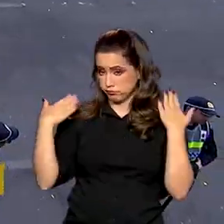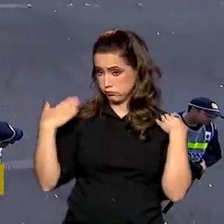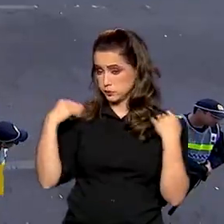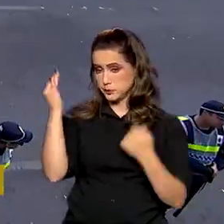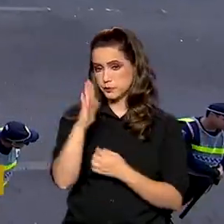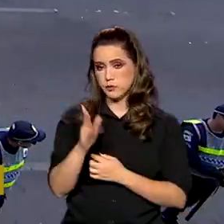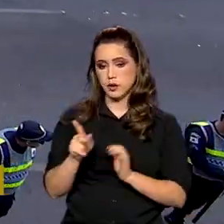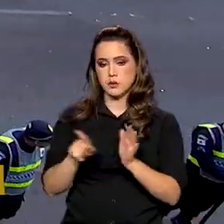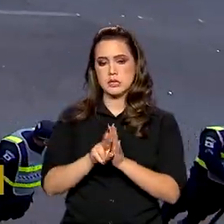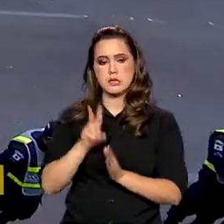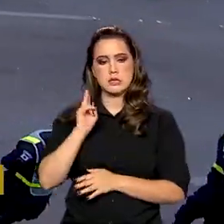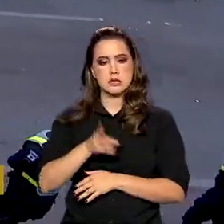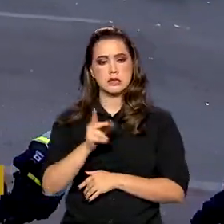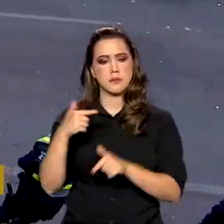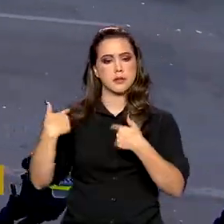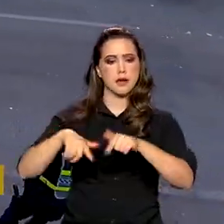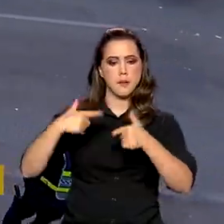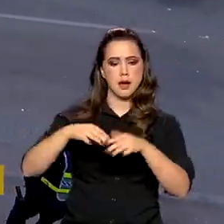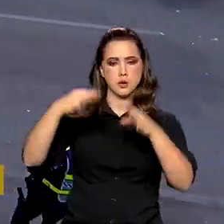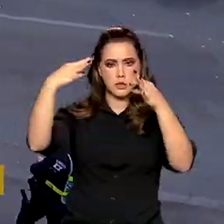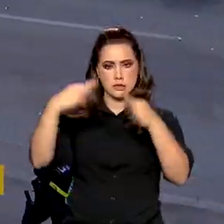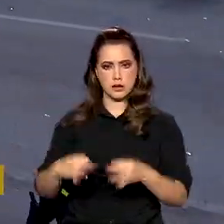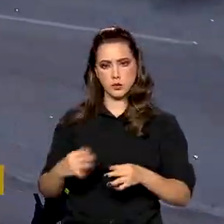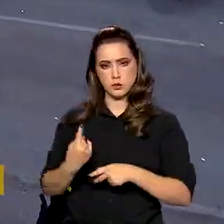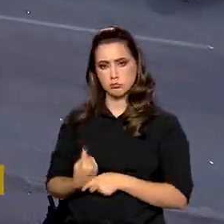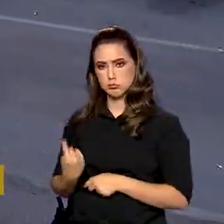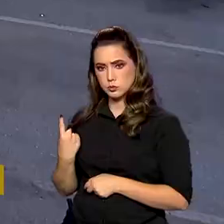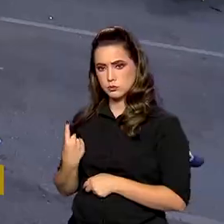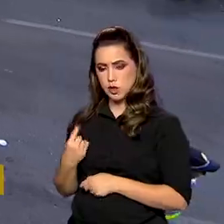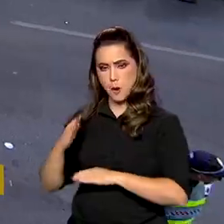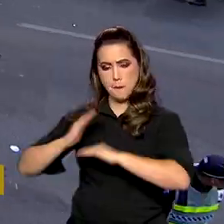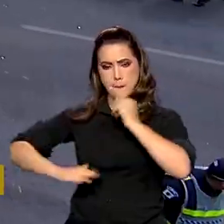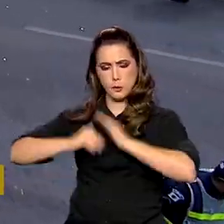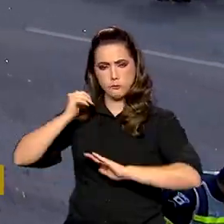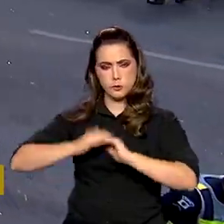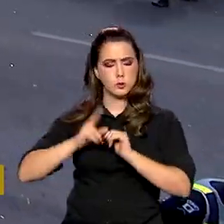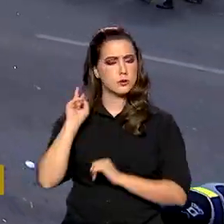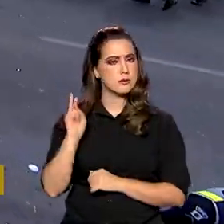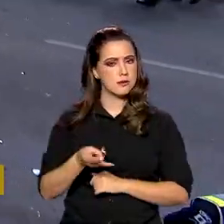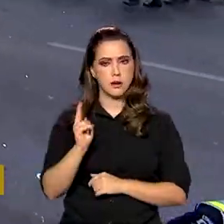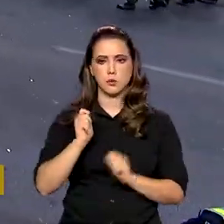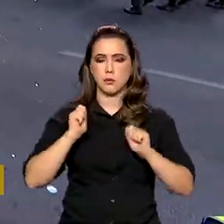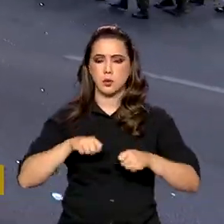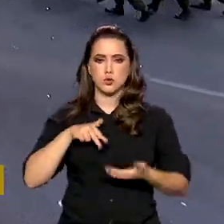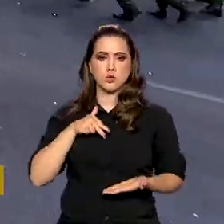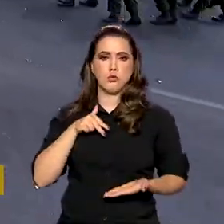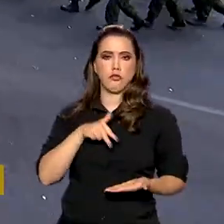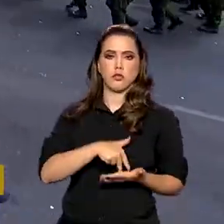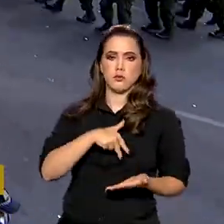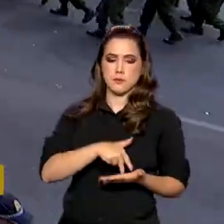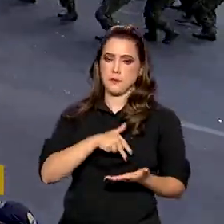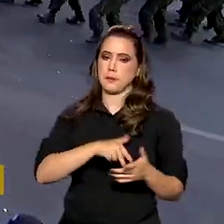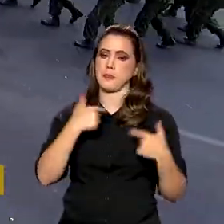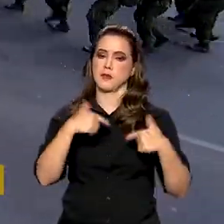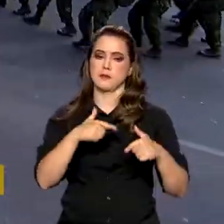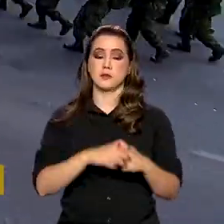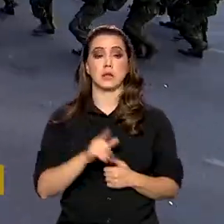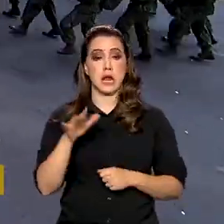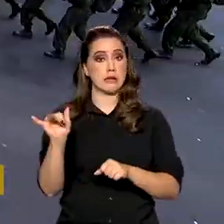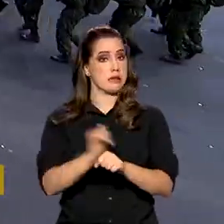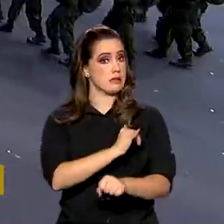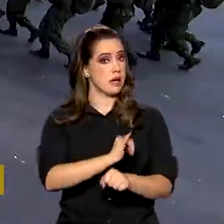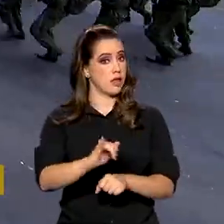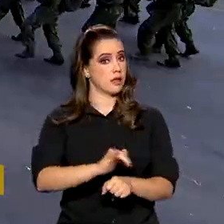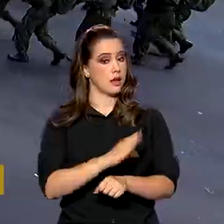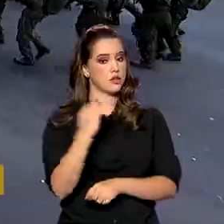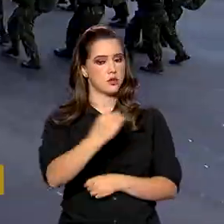pela sua prontidão, é uma tropa profissional, está em condições de atuar uma tropa estratégica,